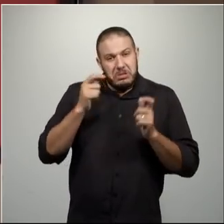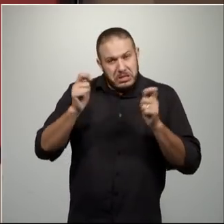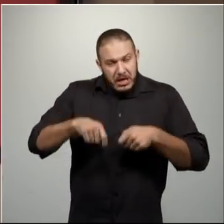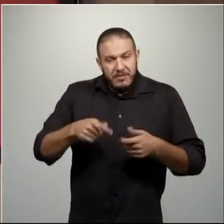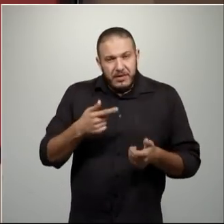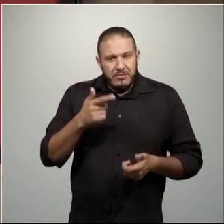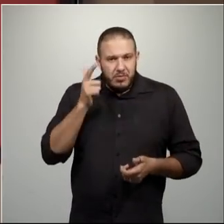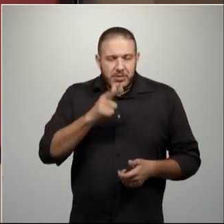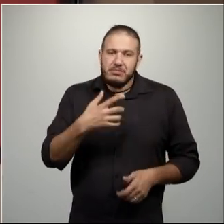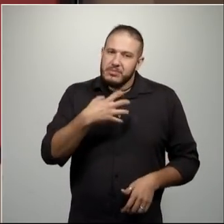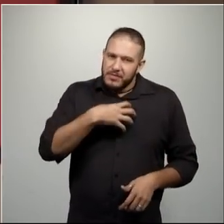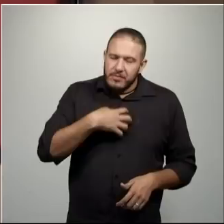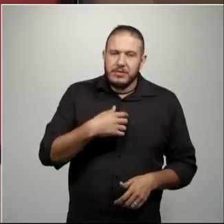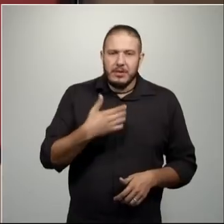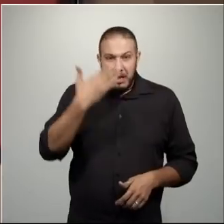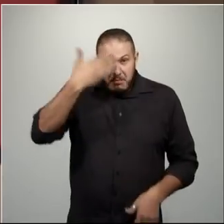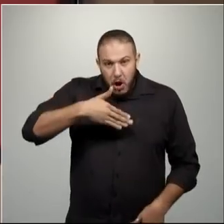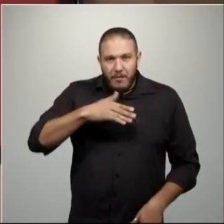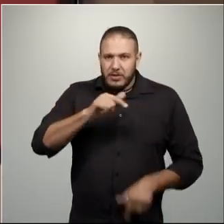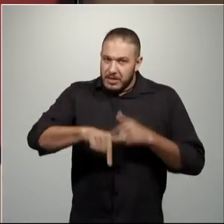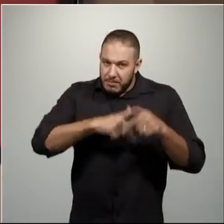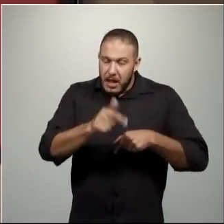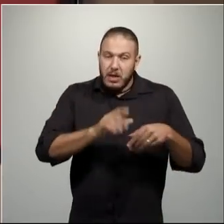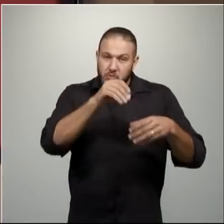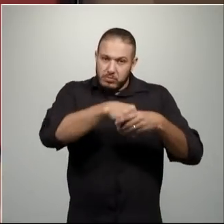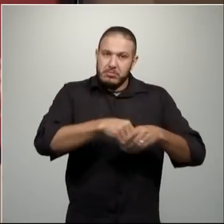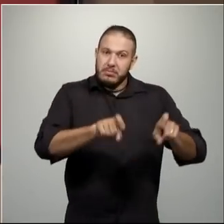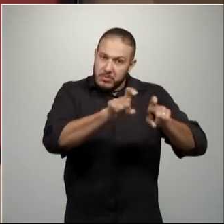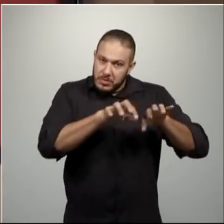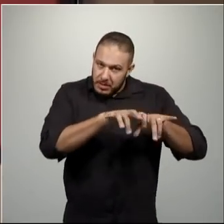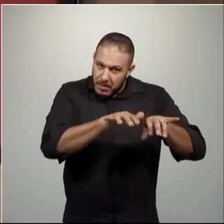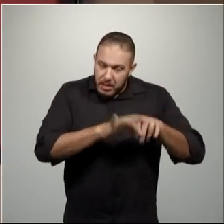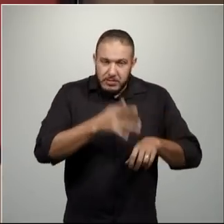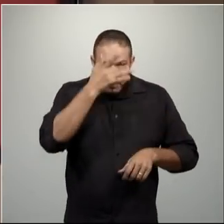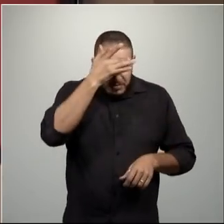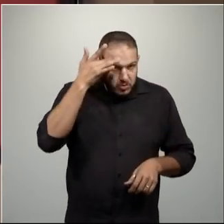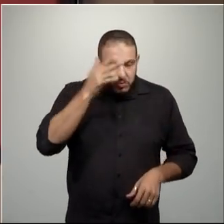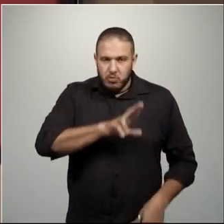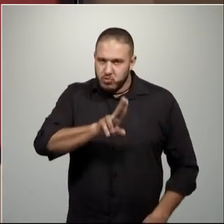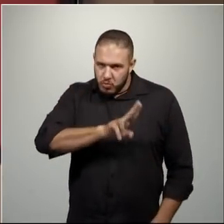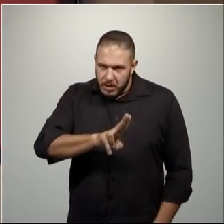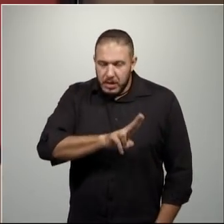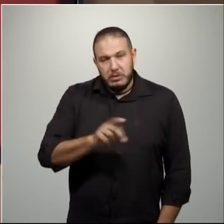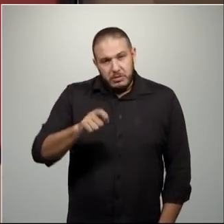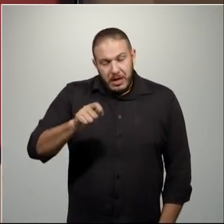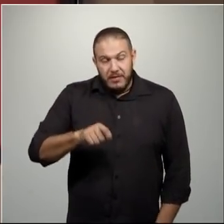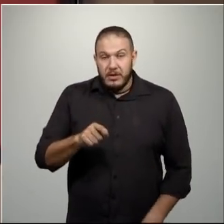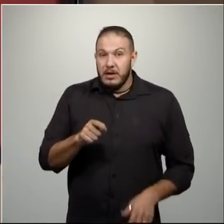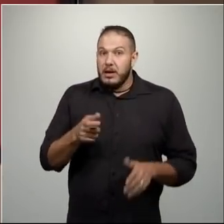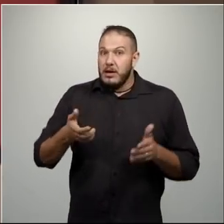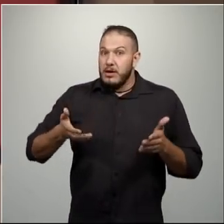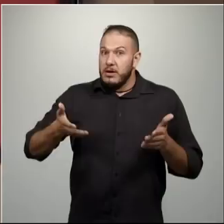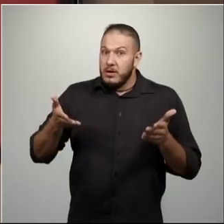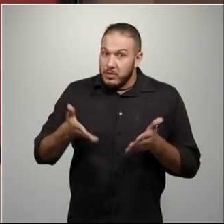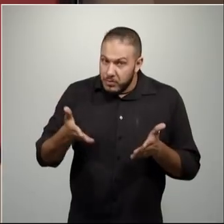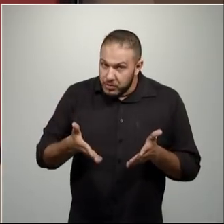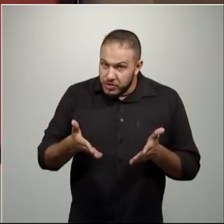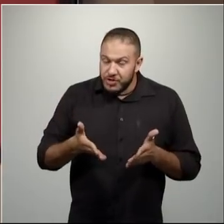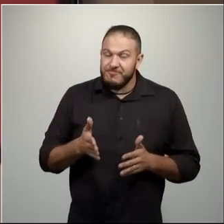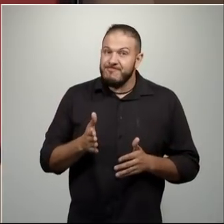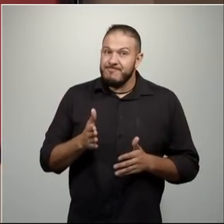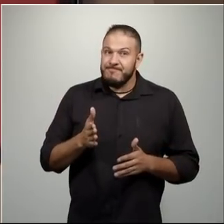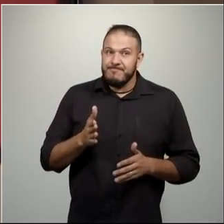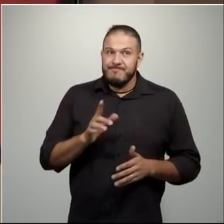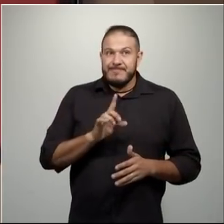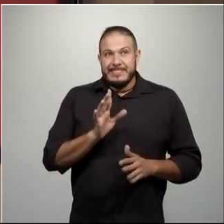favor que a prova de trabalho nas máquinas de usuários finais hoje não é tão fácil